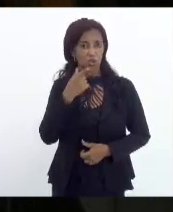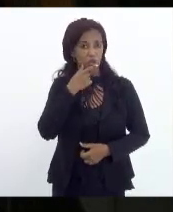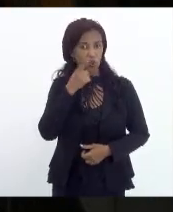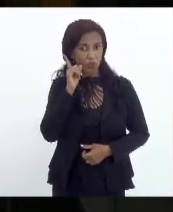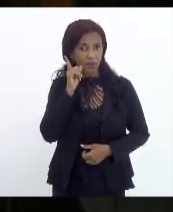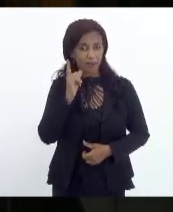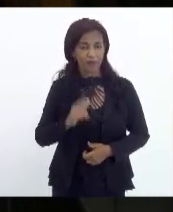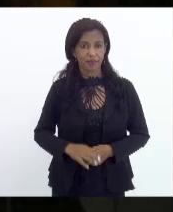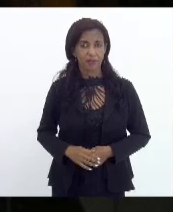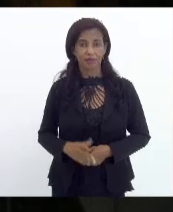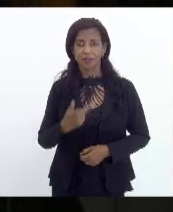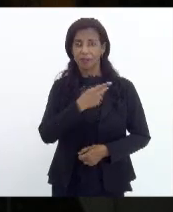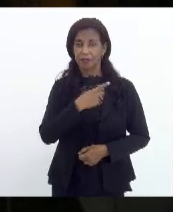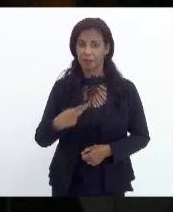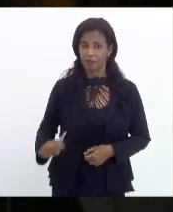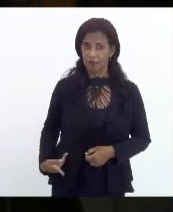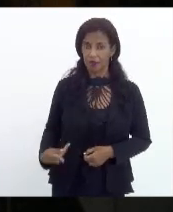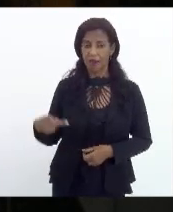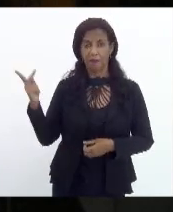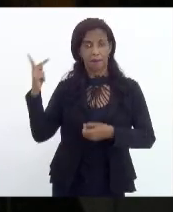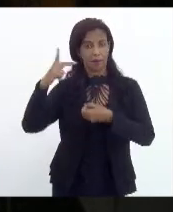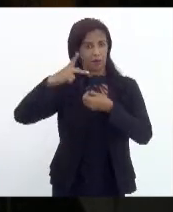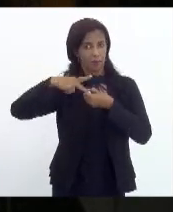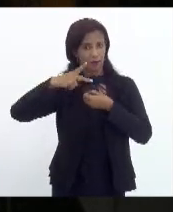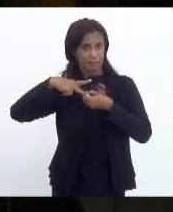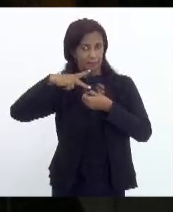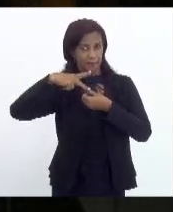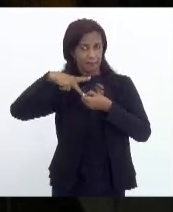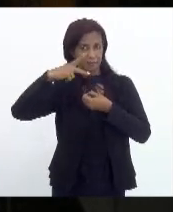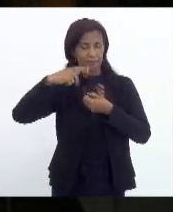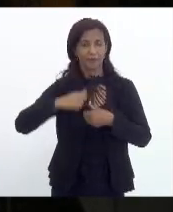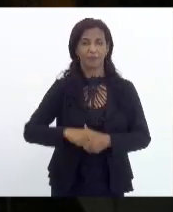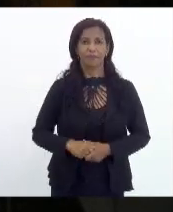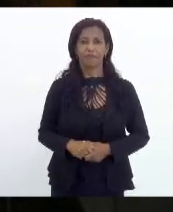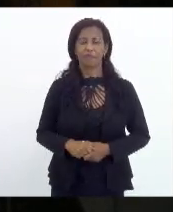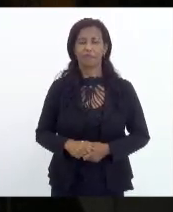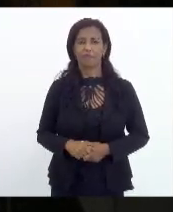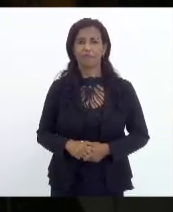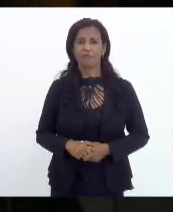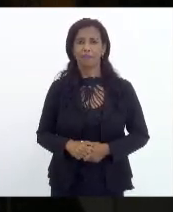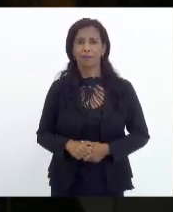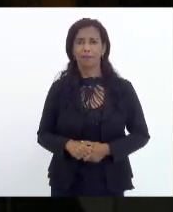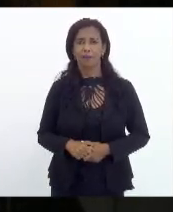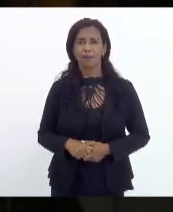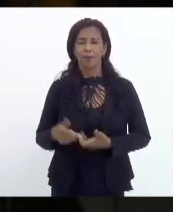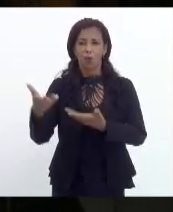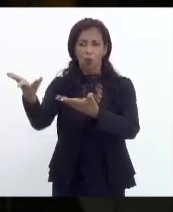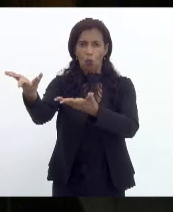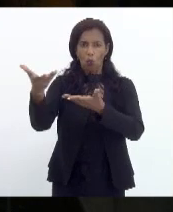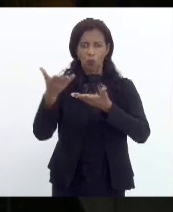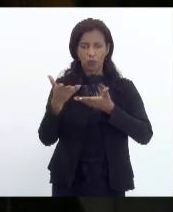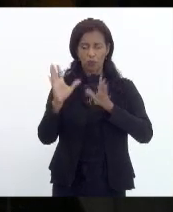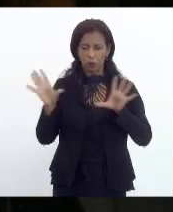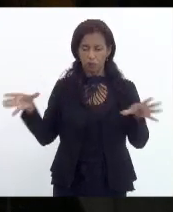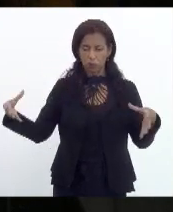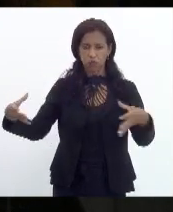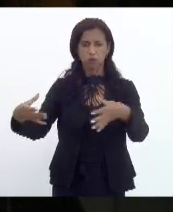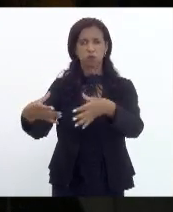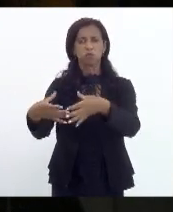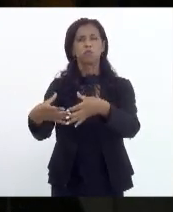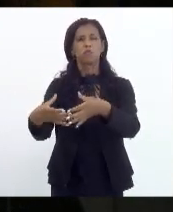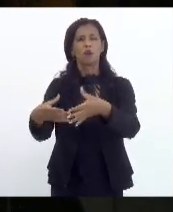ontem o presidente da Petrobrás chama uma coletiva hoje